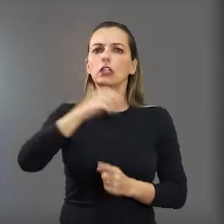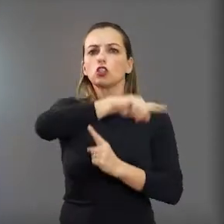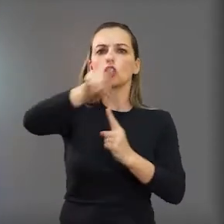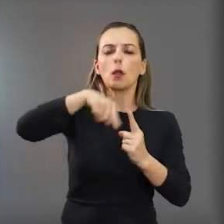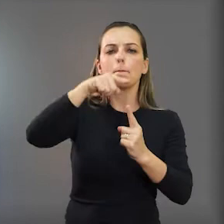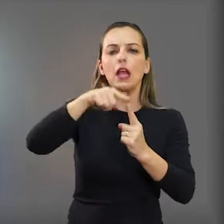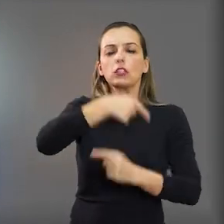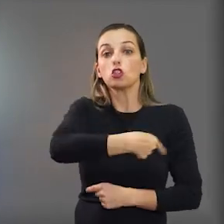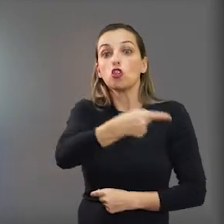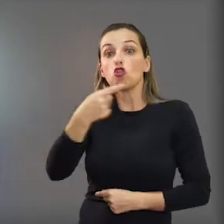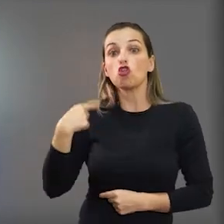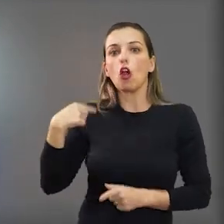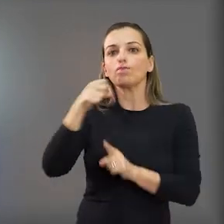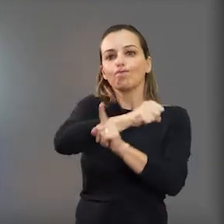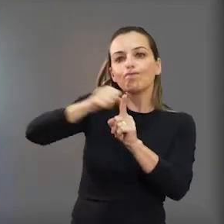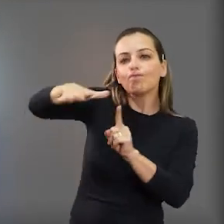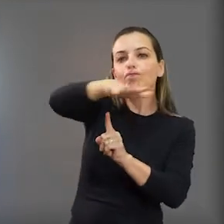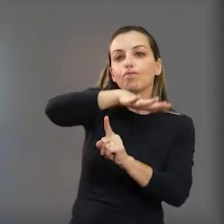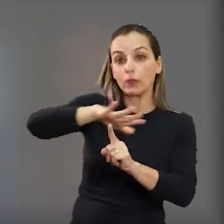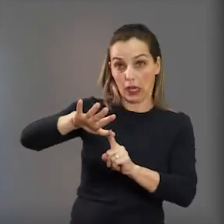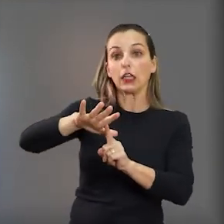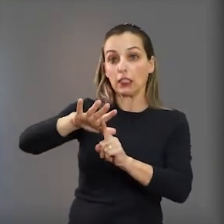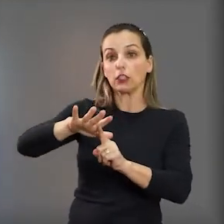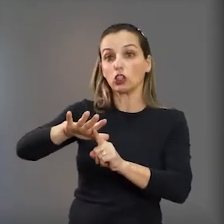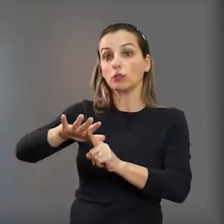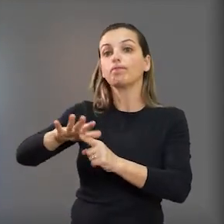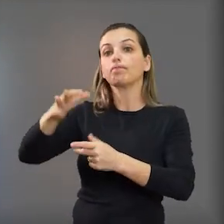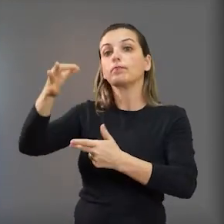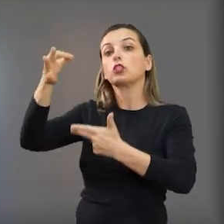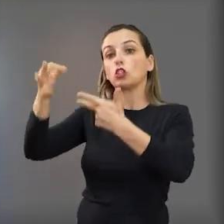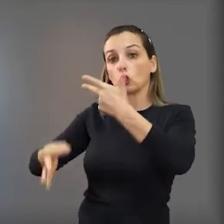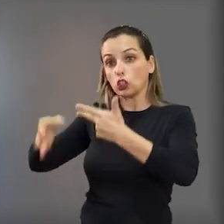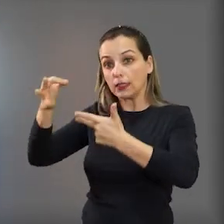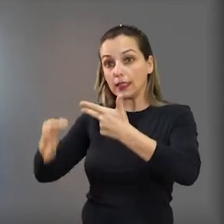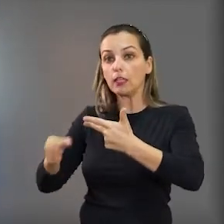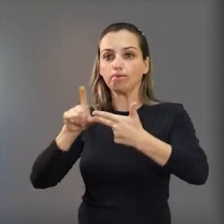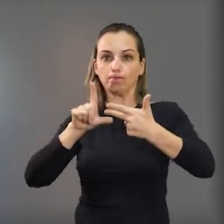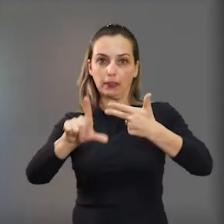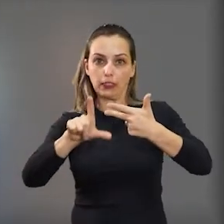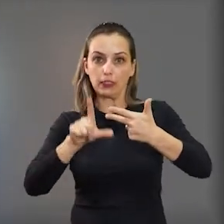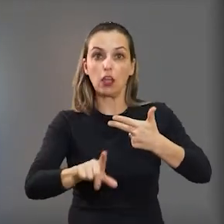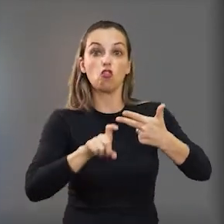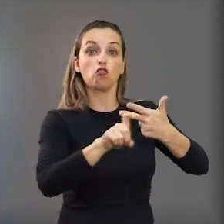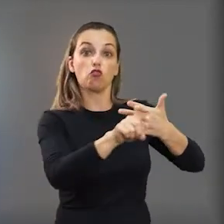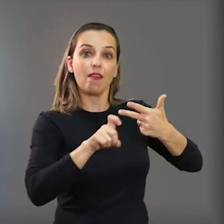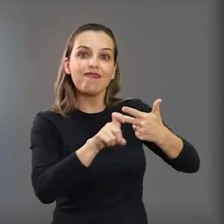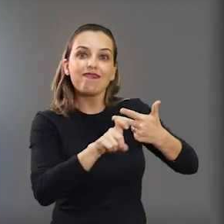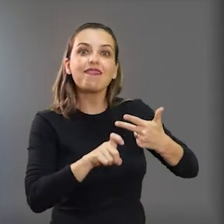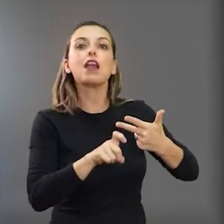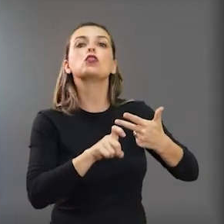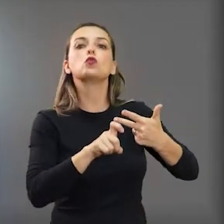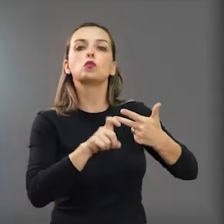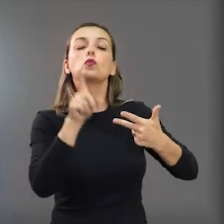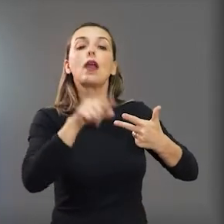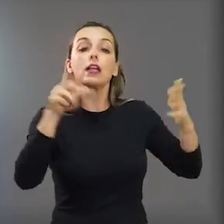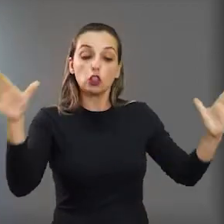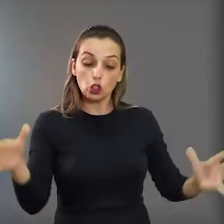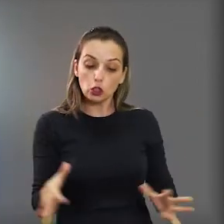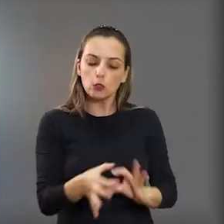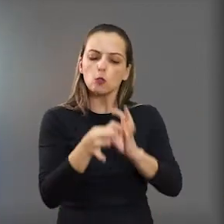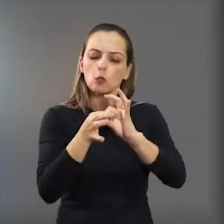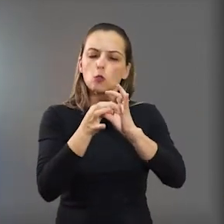e opressão. Com o artigo 277 da Constituição, eu trago a vocês a necessidade de nós mobilizarmos um dia